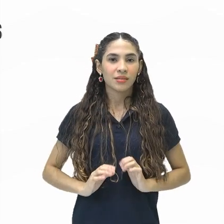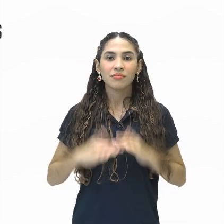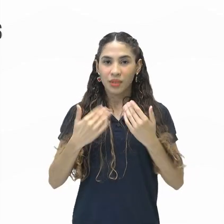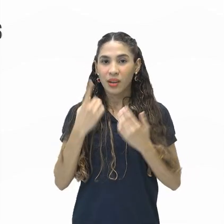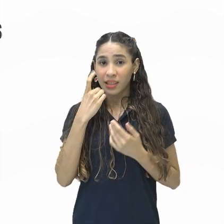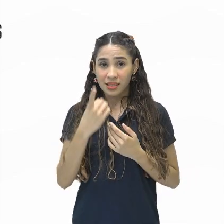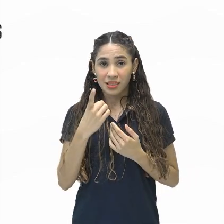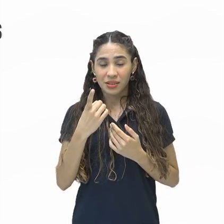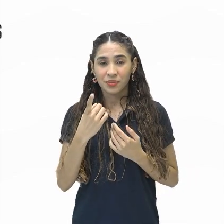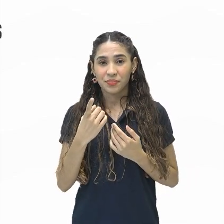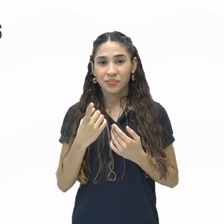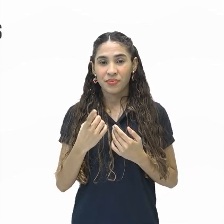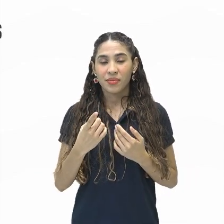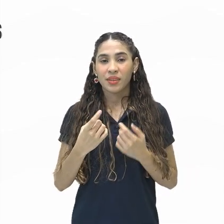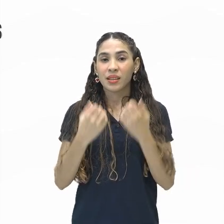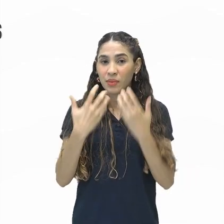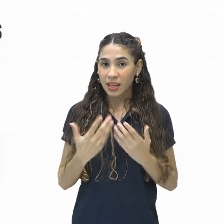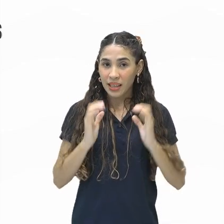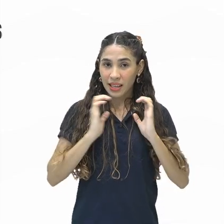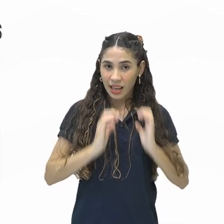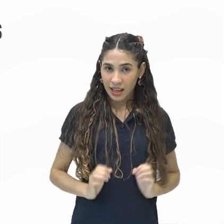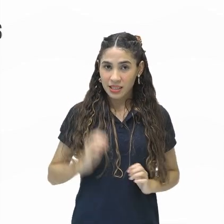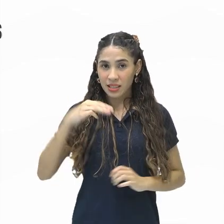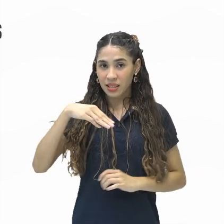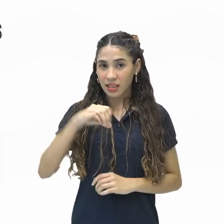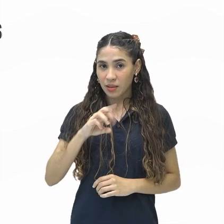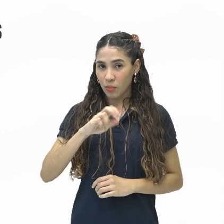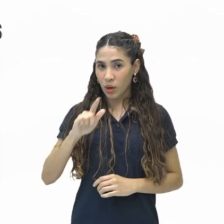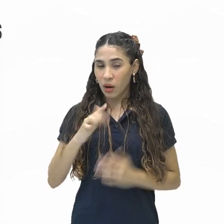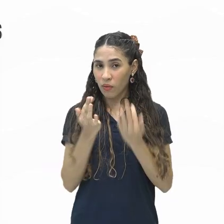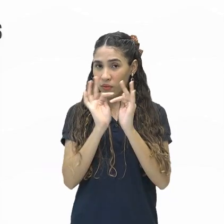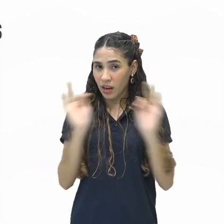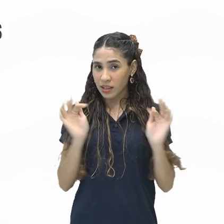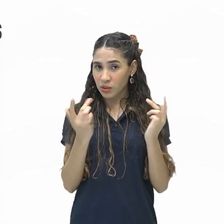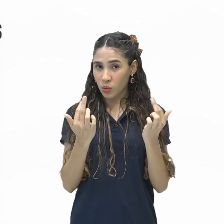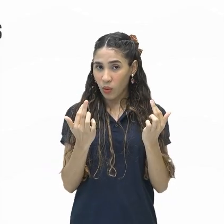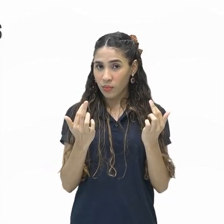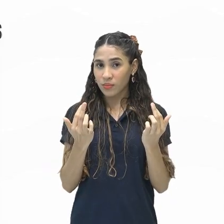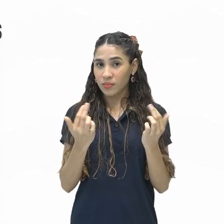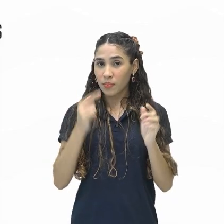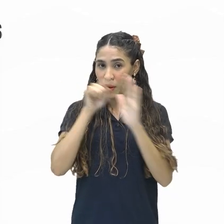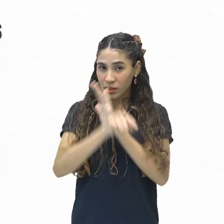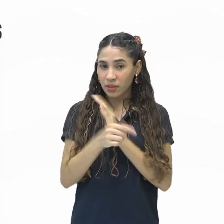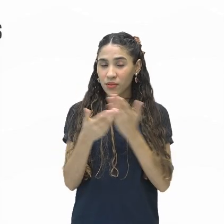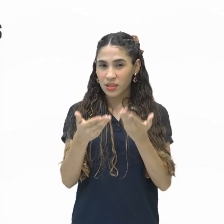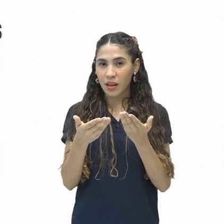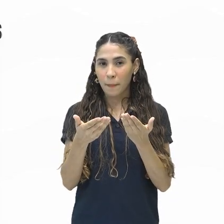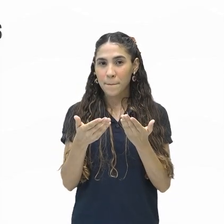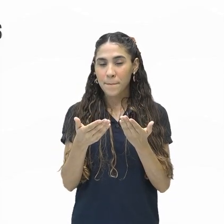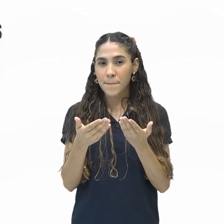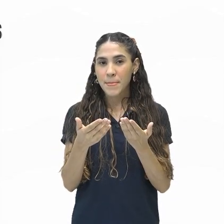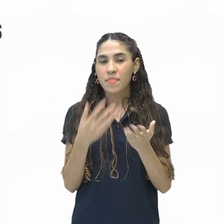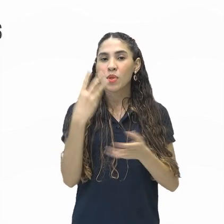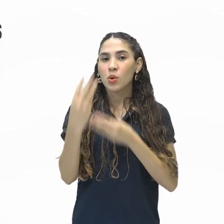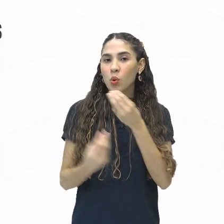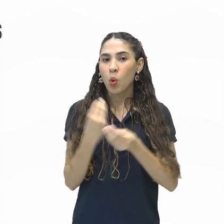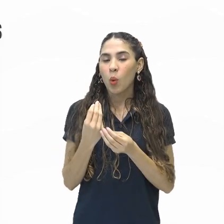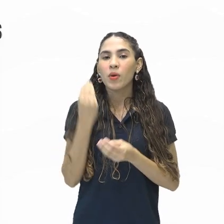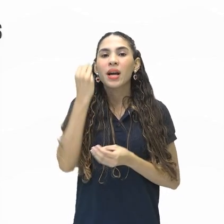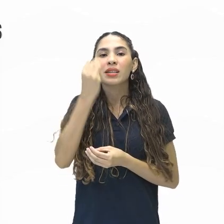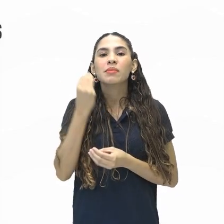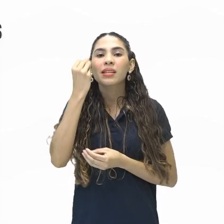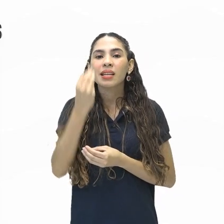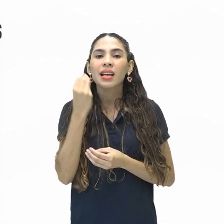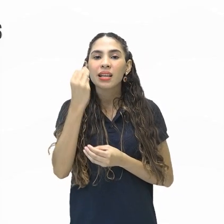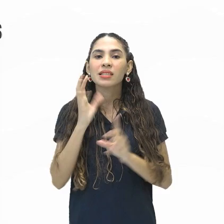que interessante. Aqui eu falei de ética e moral na mesma frase, quando eu fiz a pergunta para vocês. Como essas